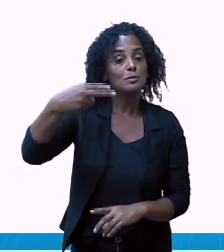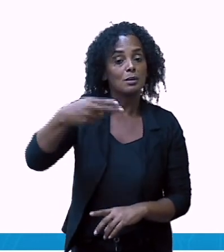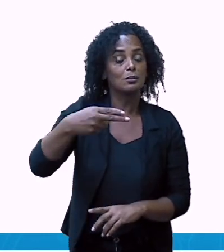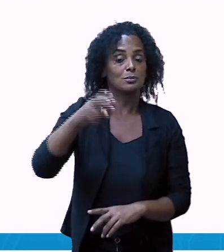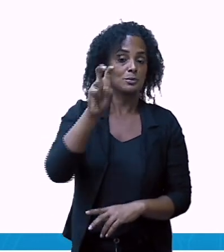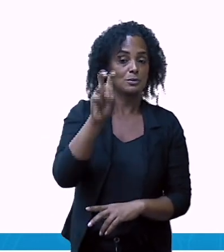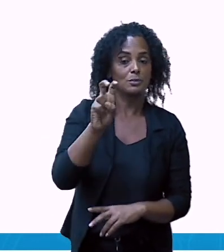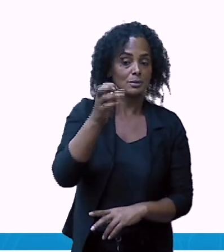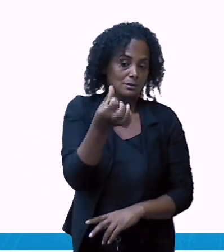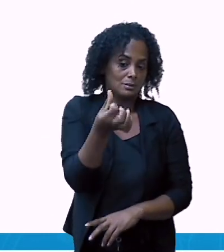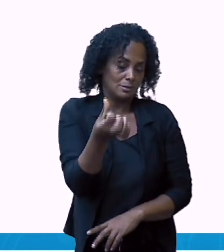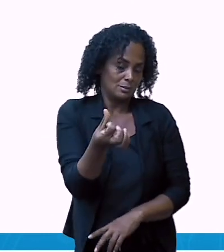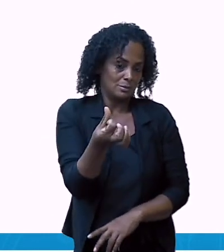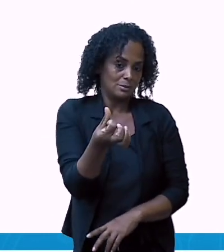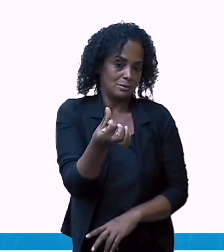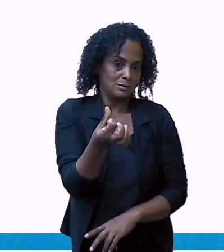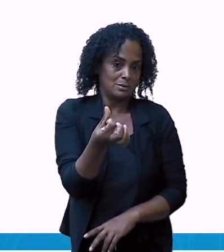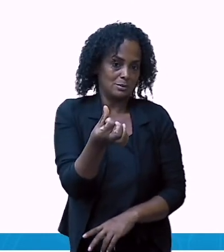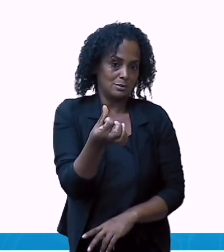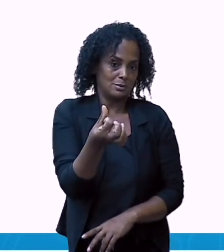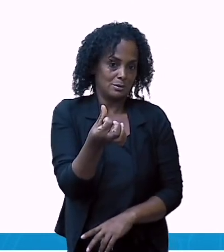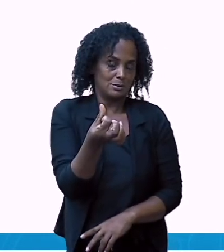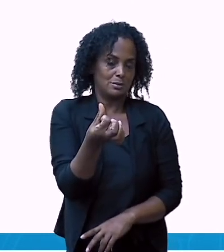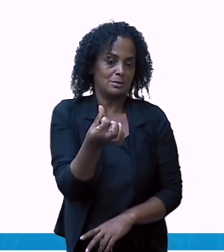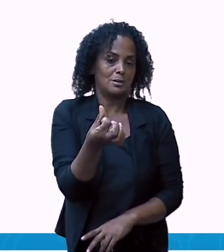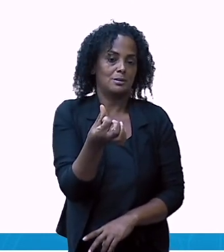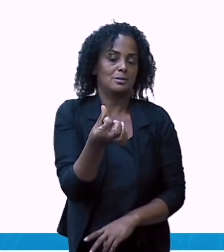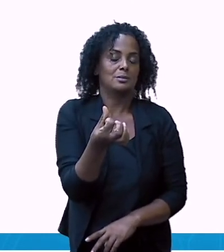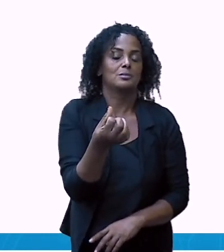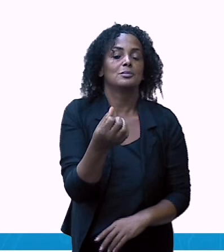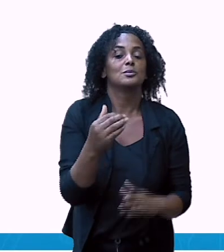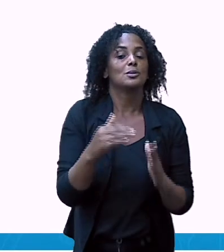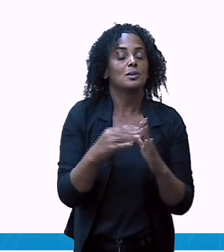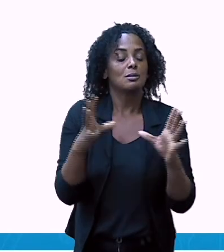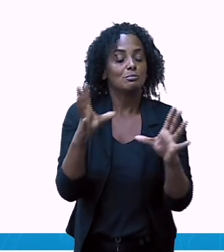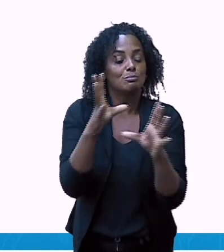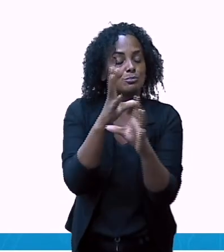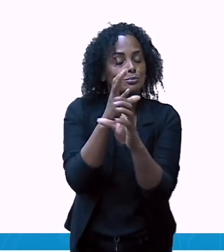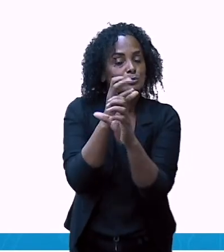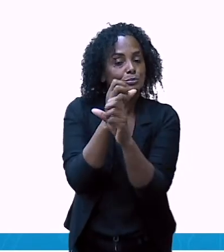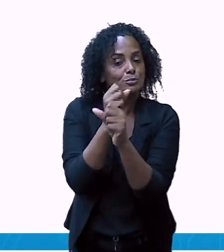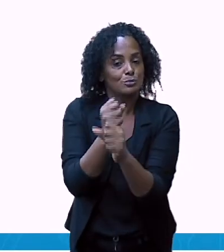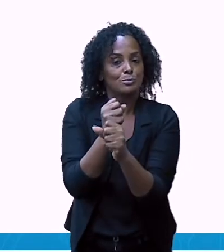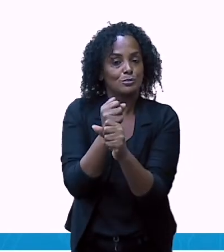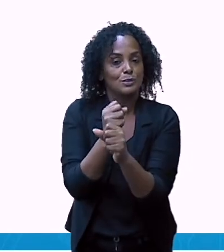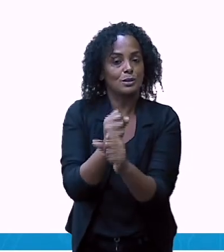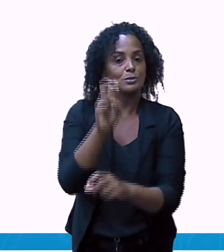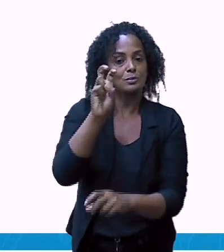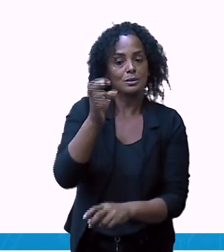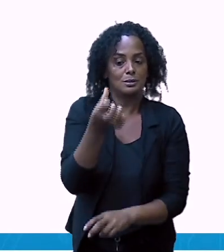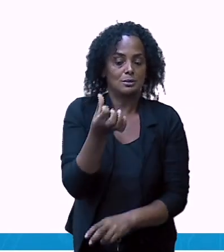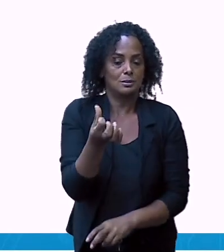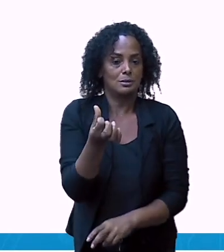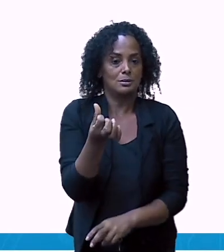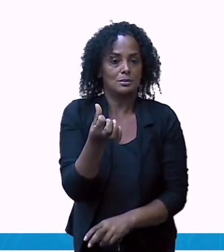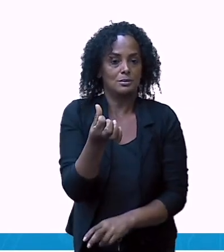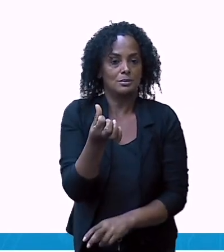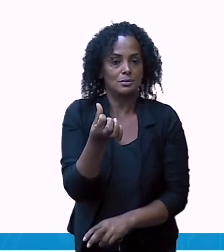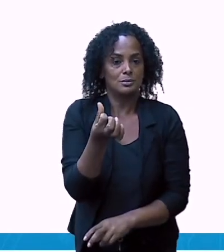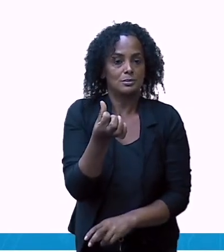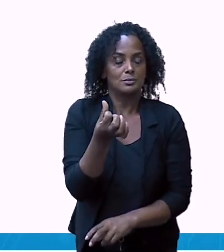56. Então, é o resultado, chegamos no resultado final da expressão de letra B. Agora